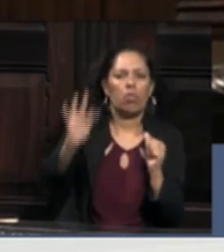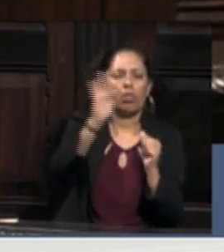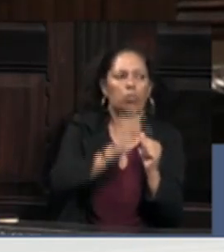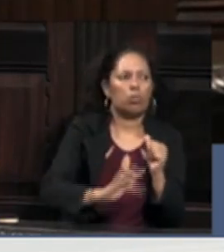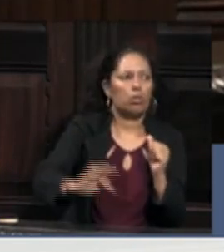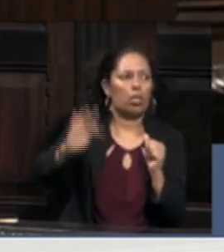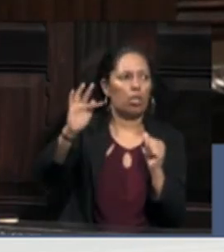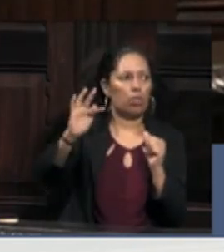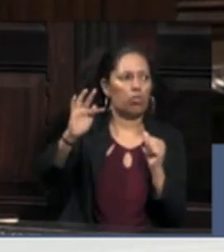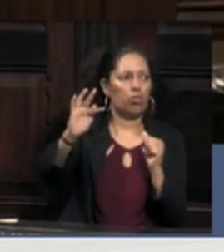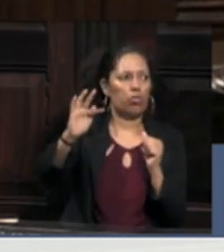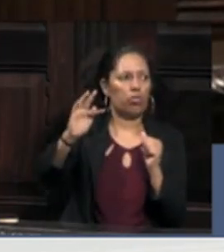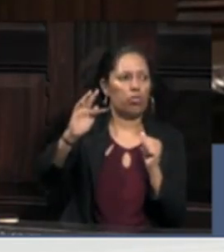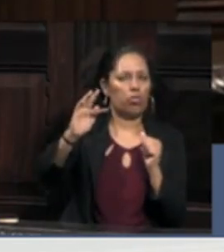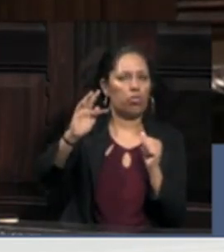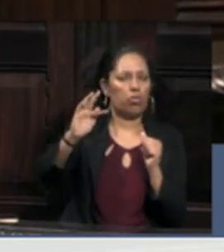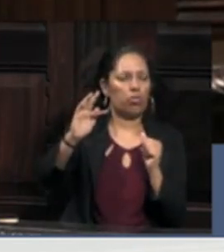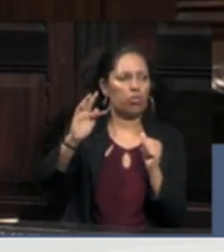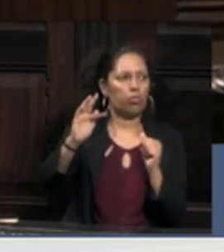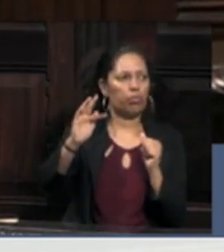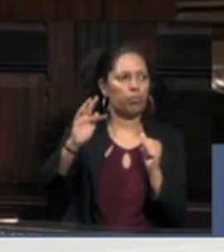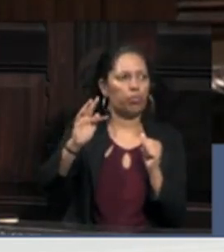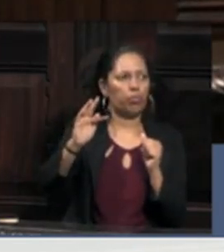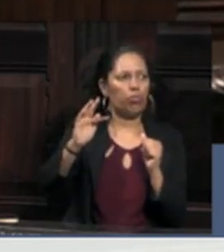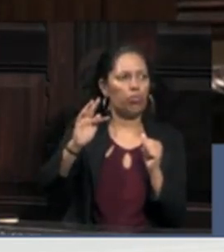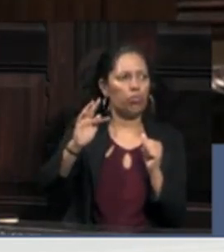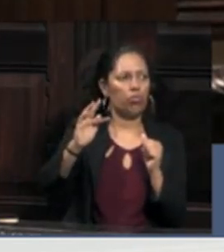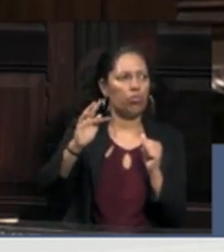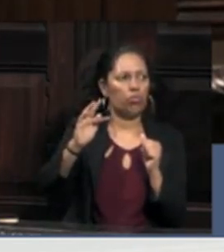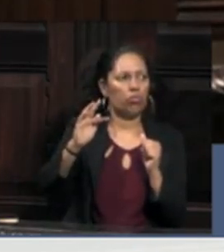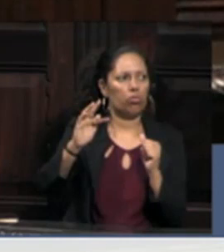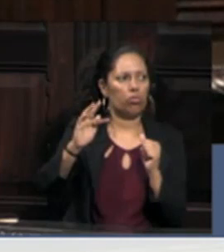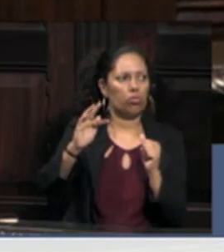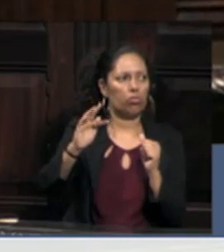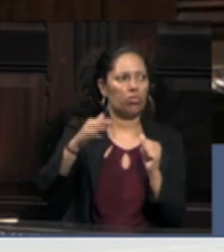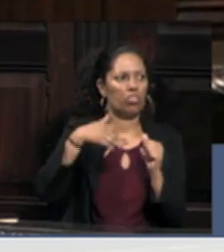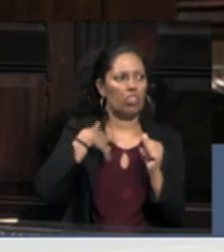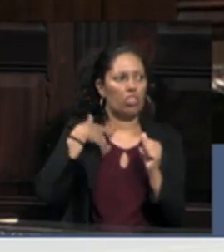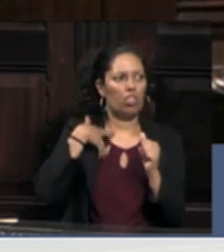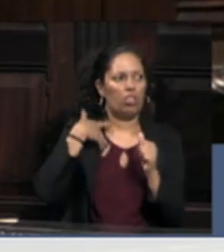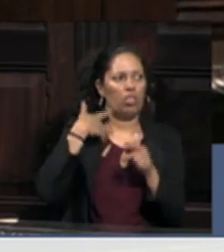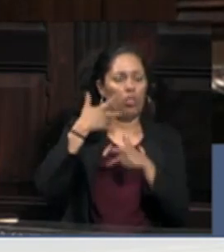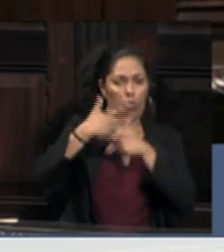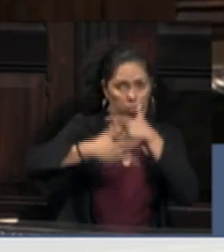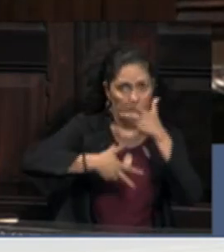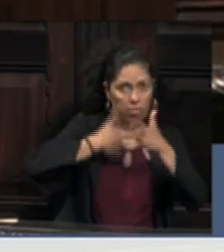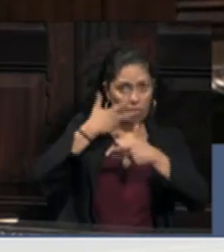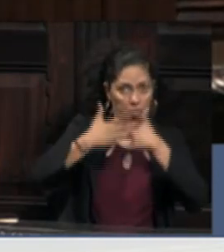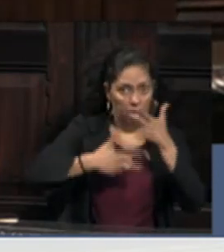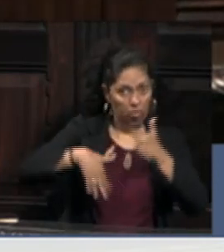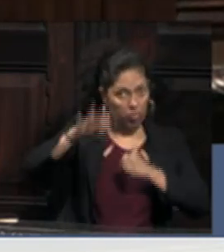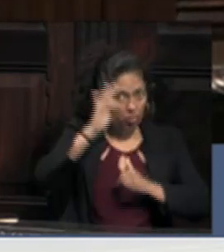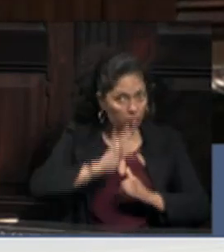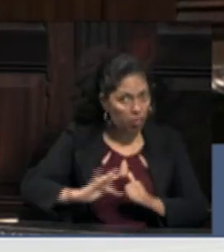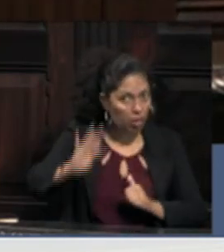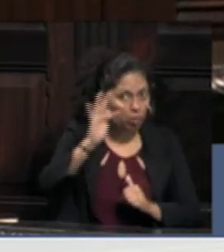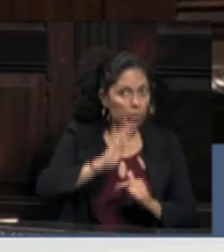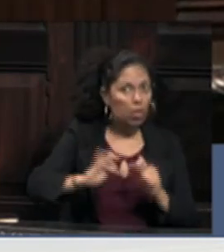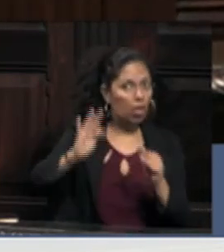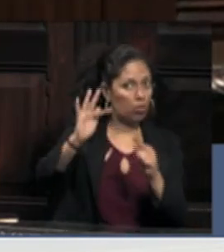que justificam esse nome, não estou falando de escolões, estou falando de instituições de ensino superior em